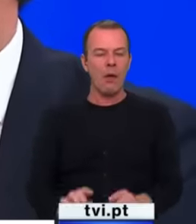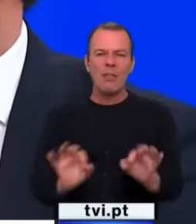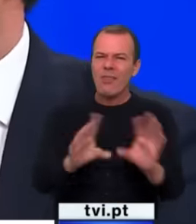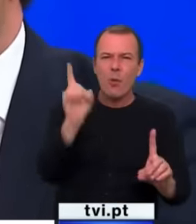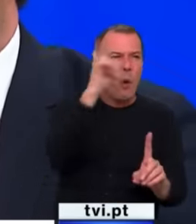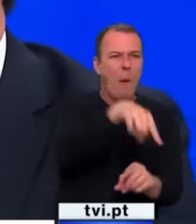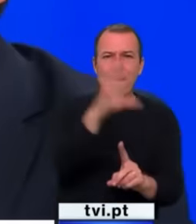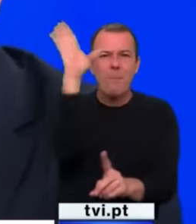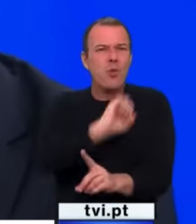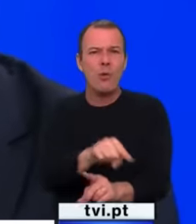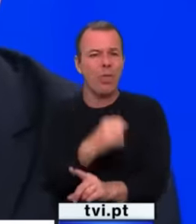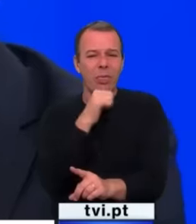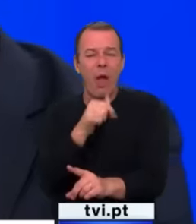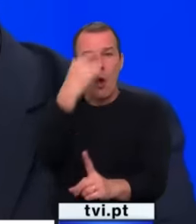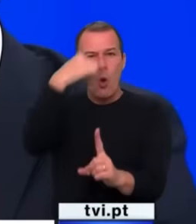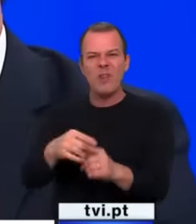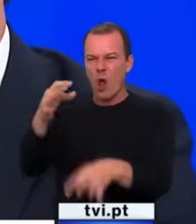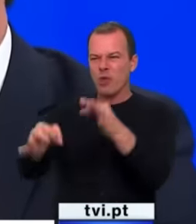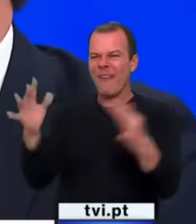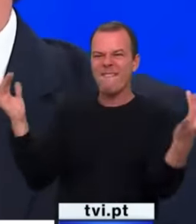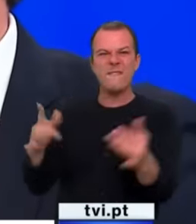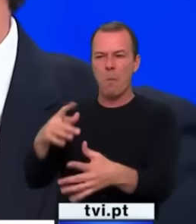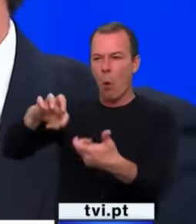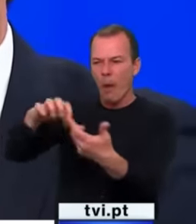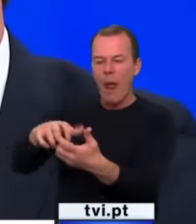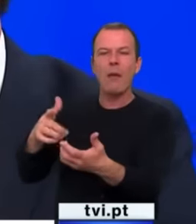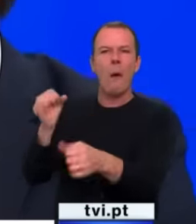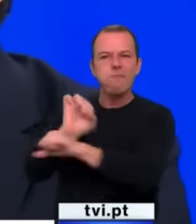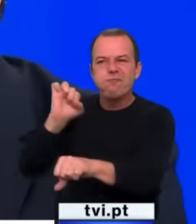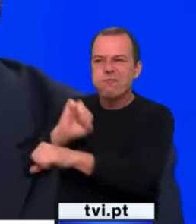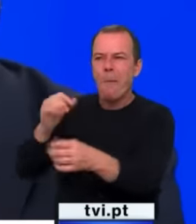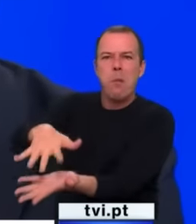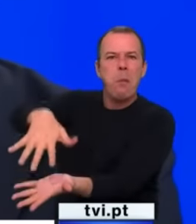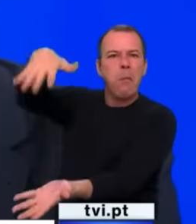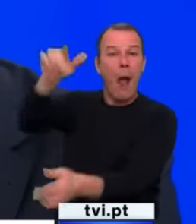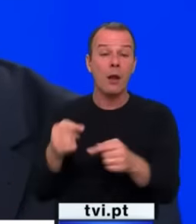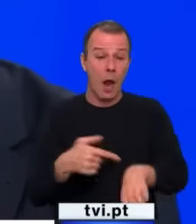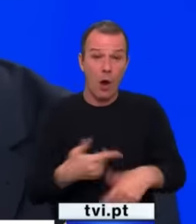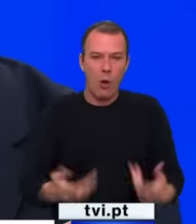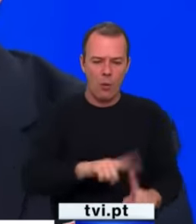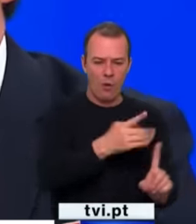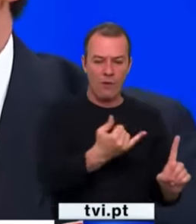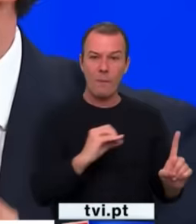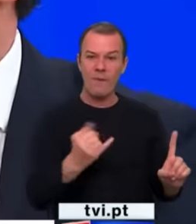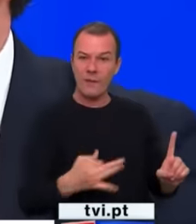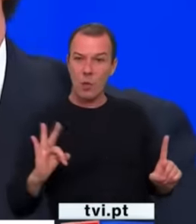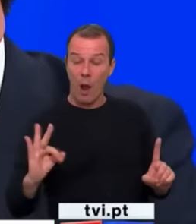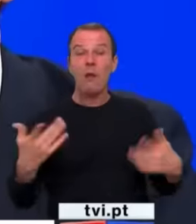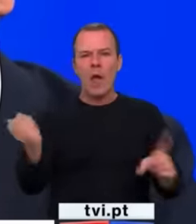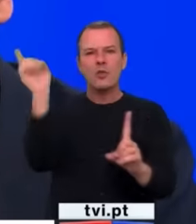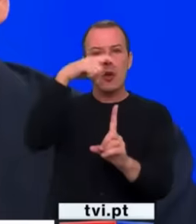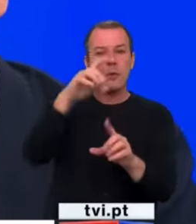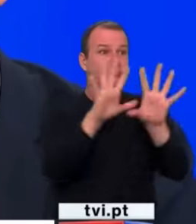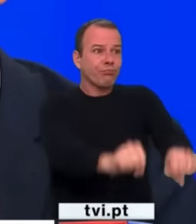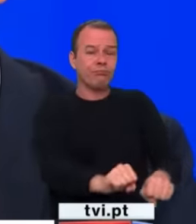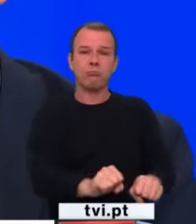direito de recurso para andar a entupir os tribunais há anos, e só assim é que se compreende. Nós estamos em 2024, Pedro Nuno Santos. José Sócrates é preso em